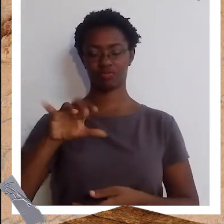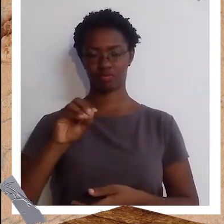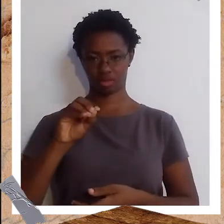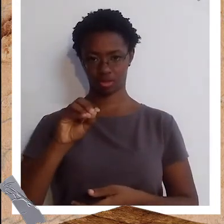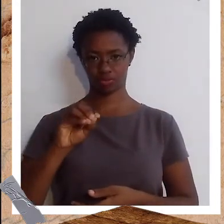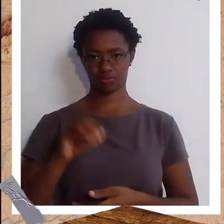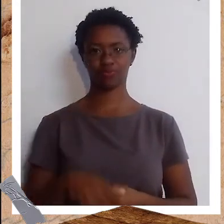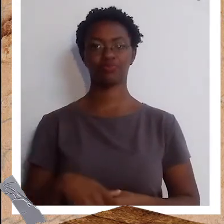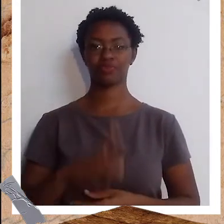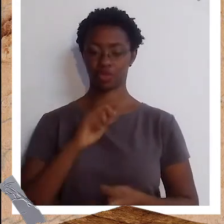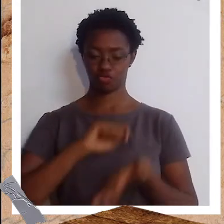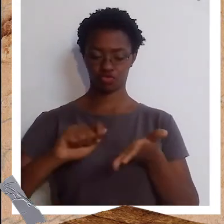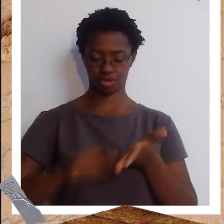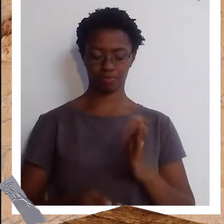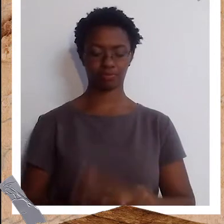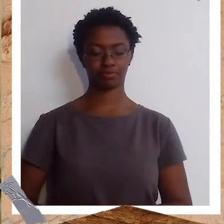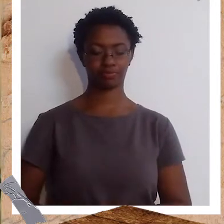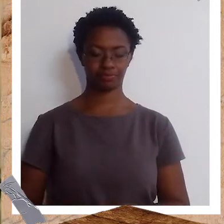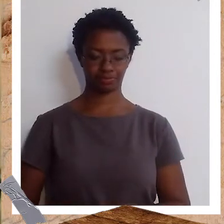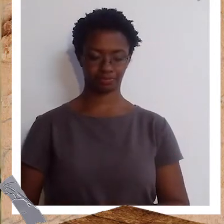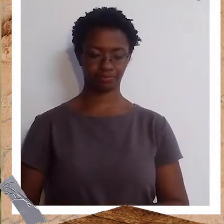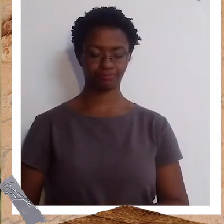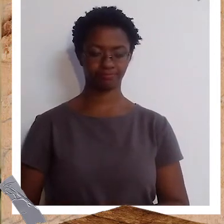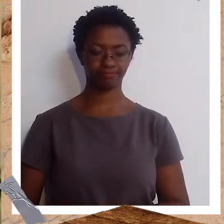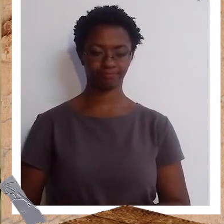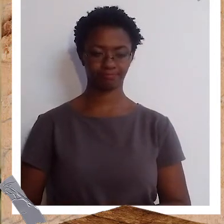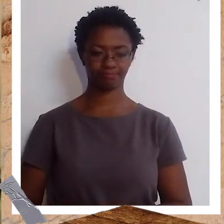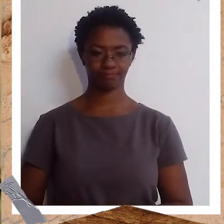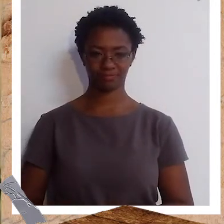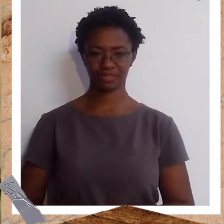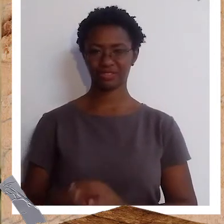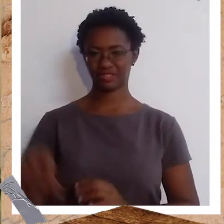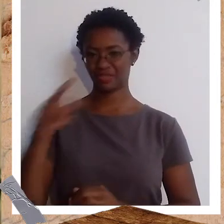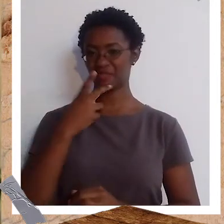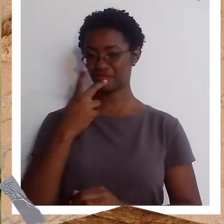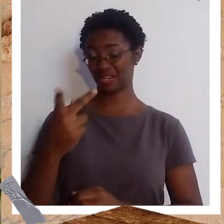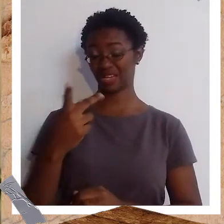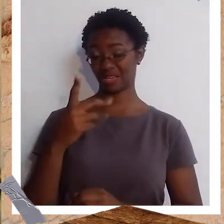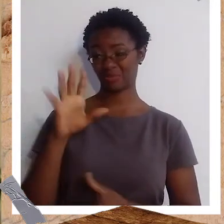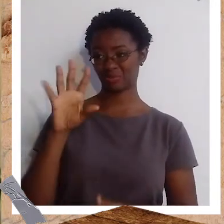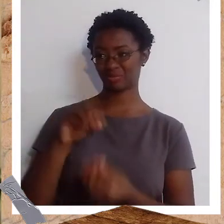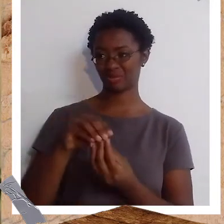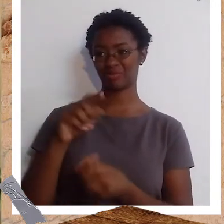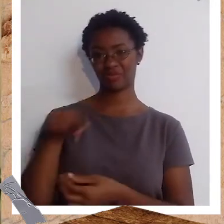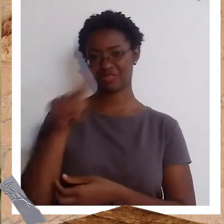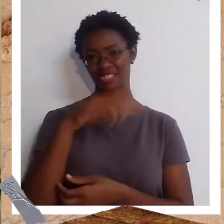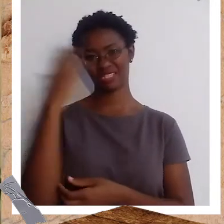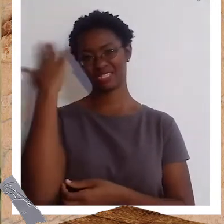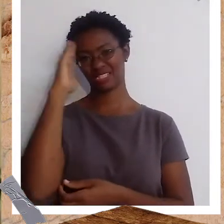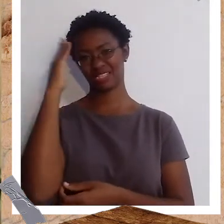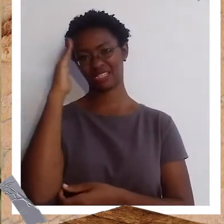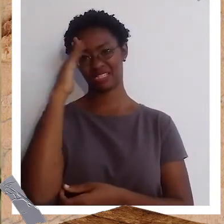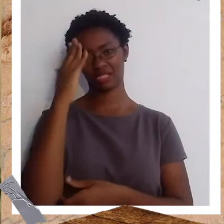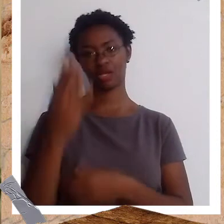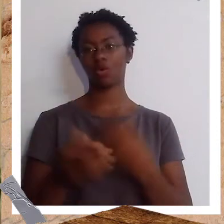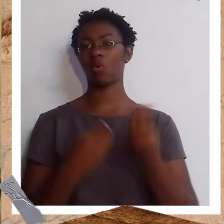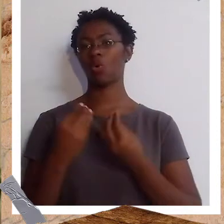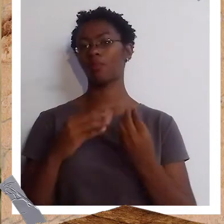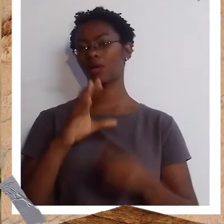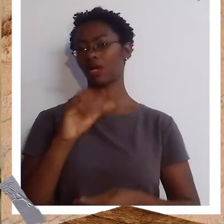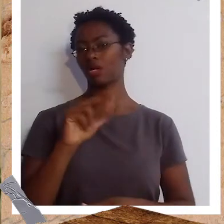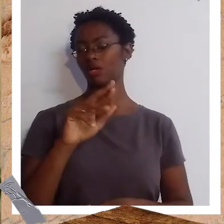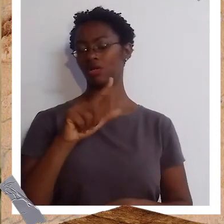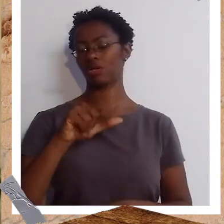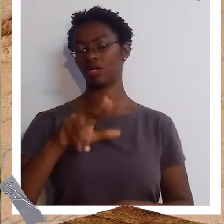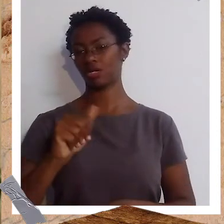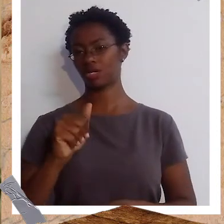ela escreve assim: permitam-me citá-la, para entendermos a enorme atualidade de Carolina, e como